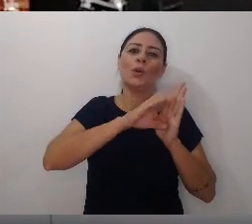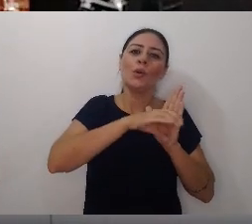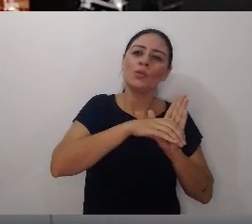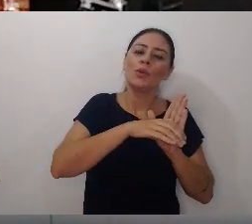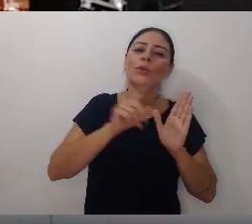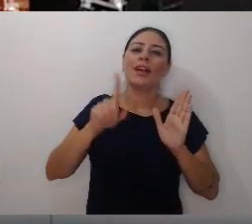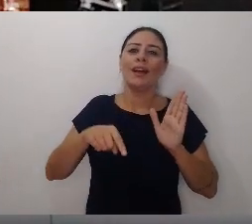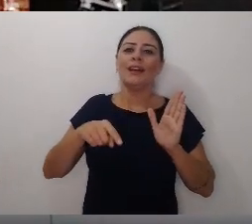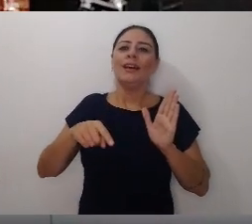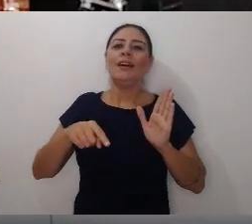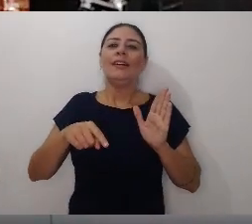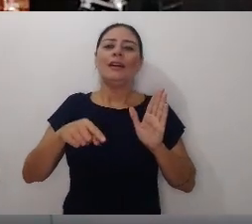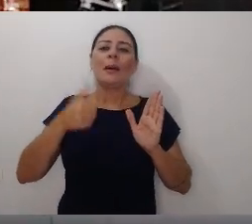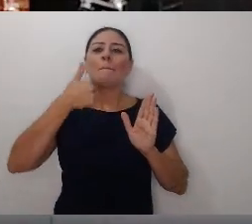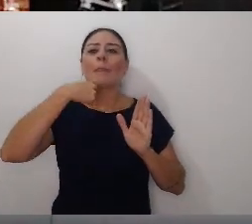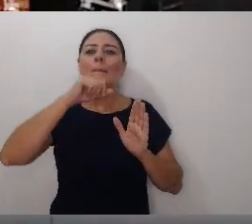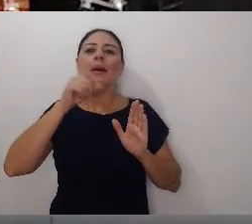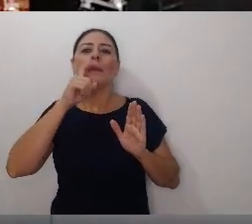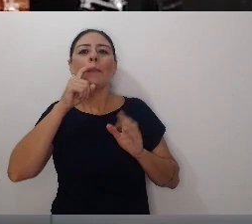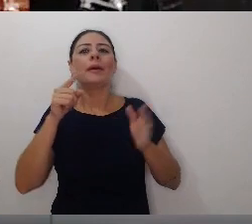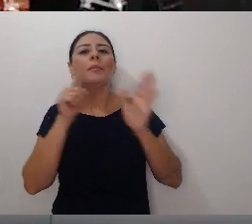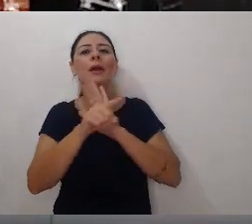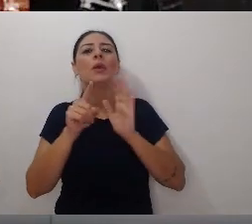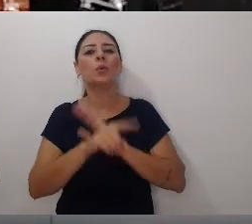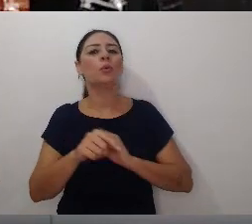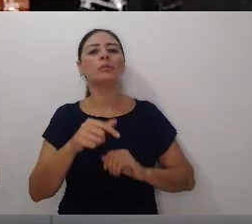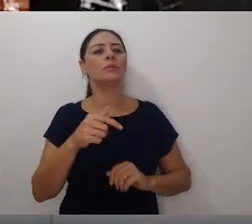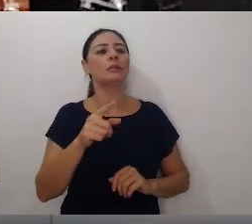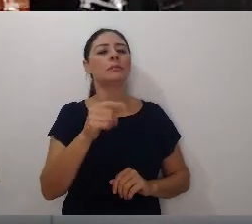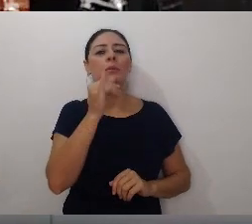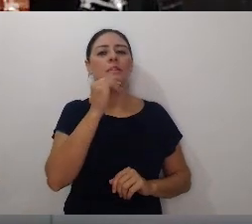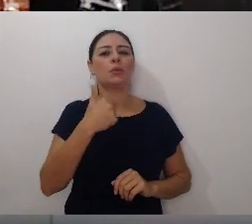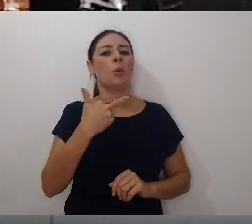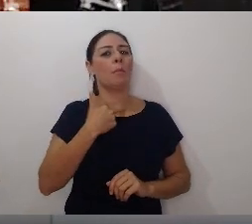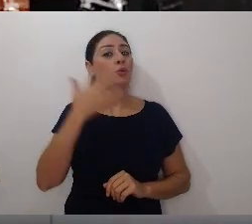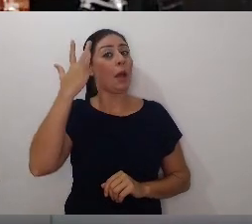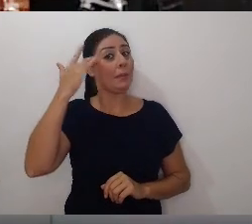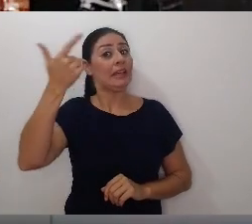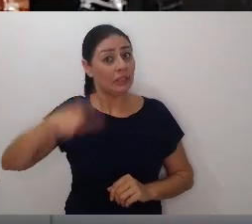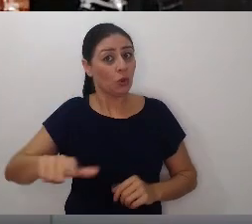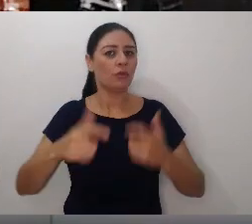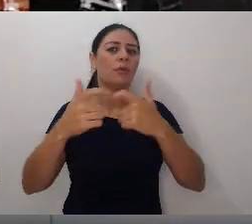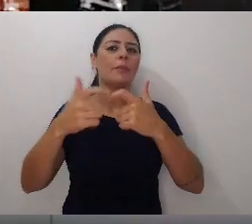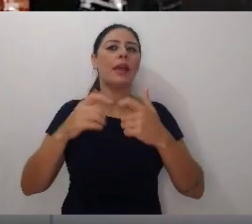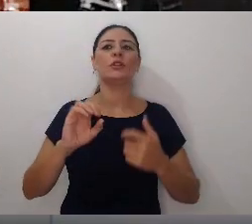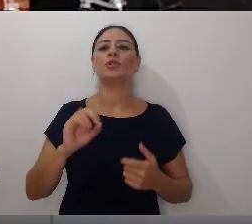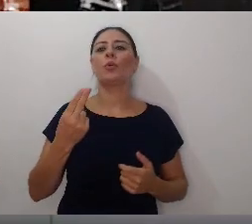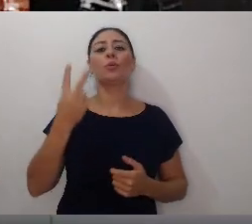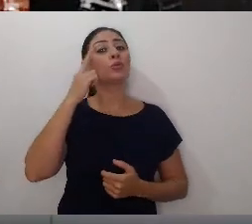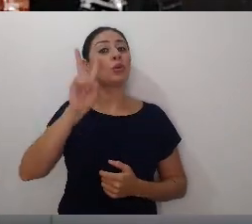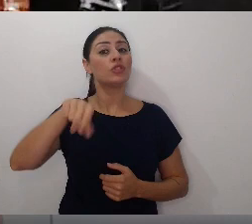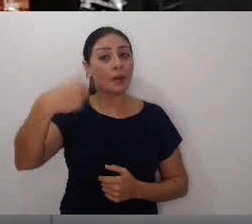fazer uma inalação. Então, eu já oriento, até para isso é bom consulta. Porque na consulta, o pai e a mãe vão poder perguntar para o